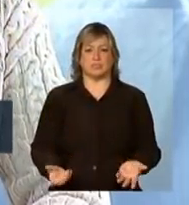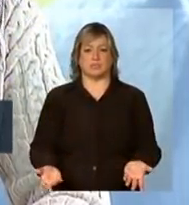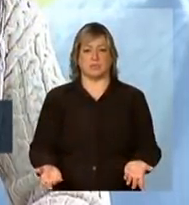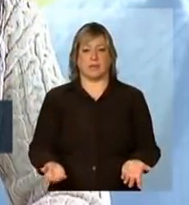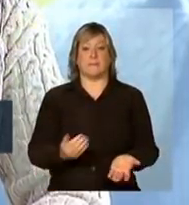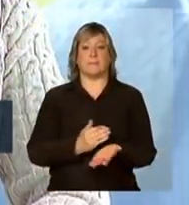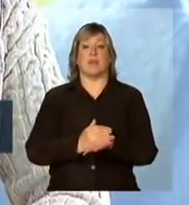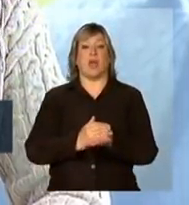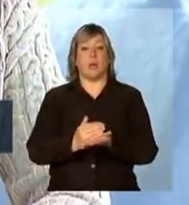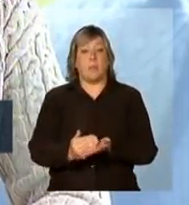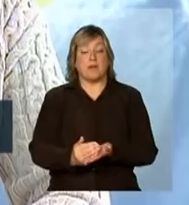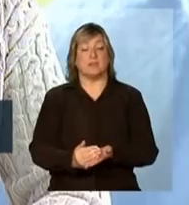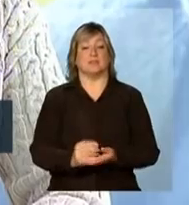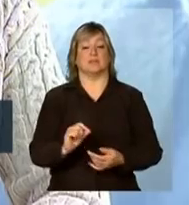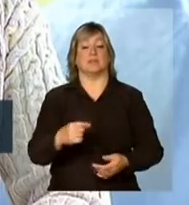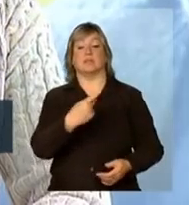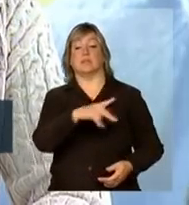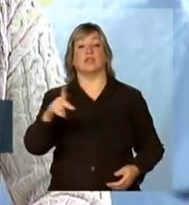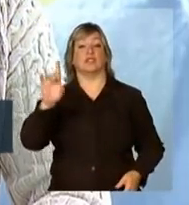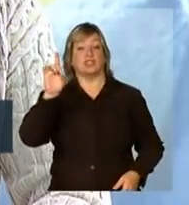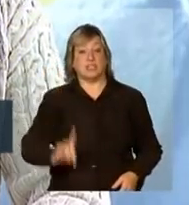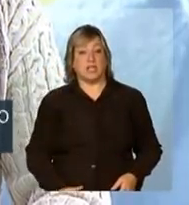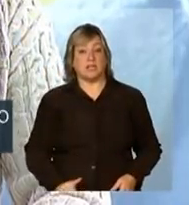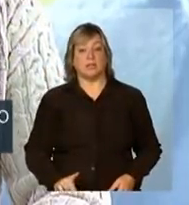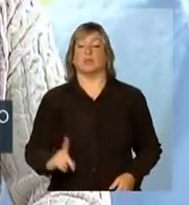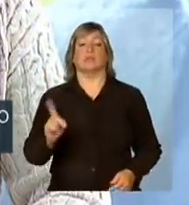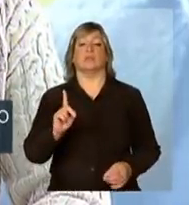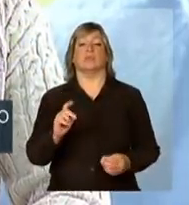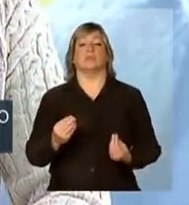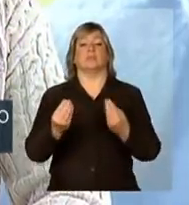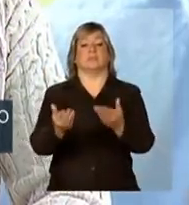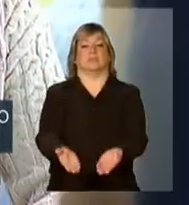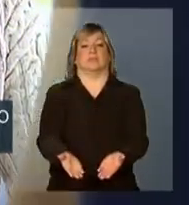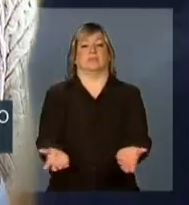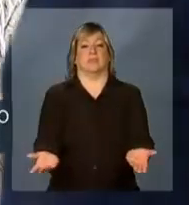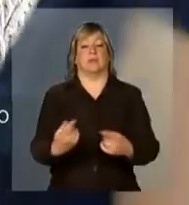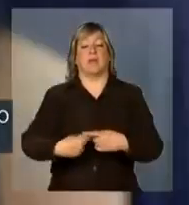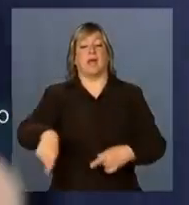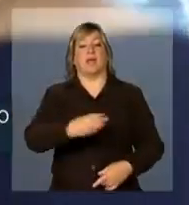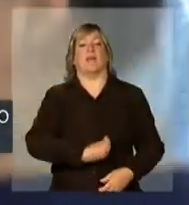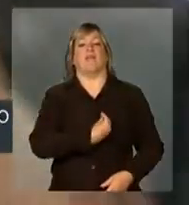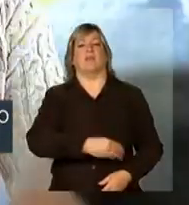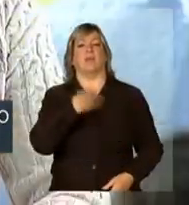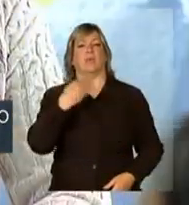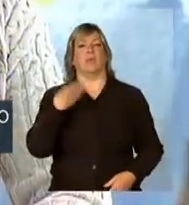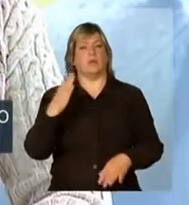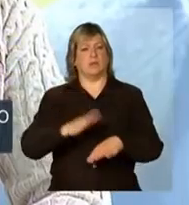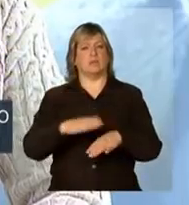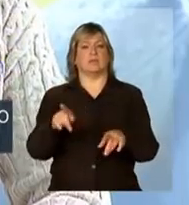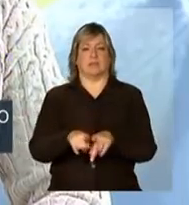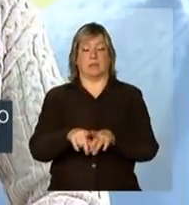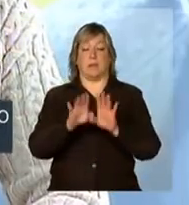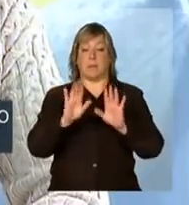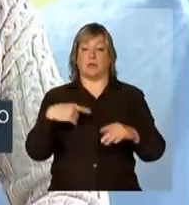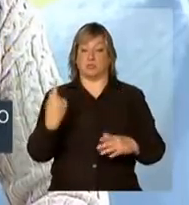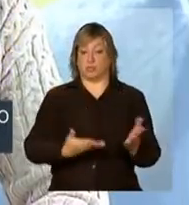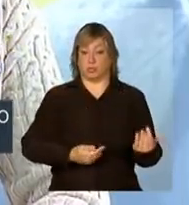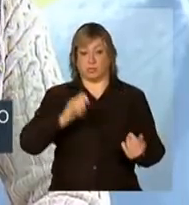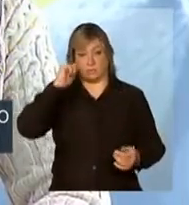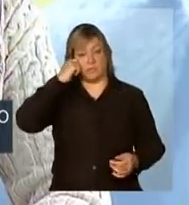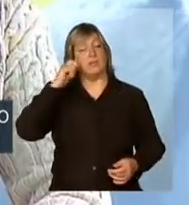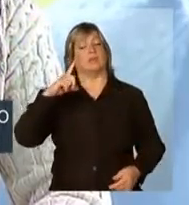Começam exterminando seus direitos até exterminar sua vida. Mas a juventude negra, ela